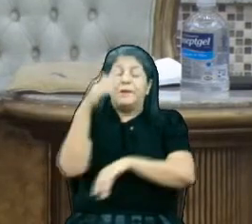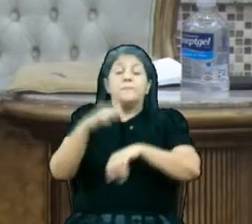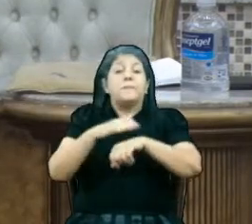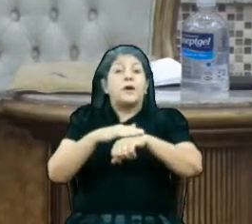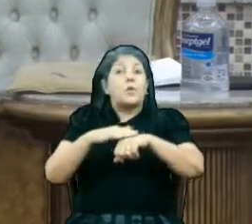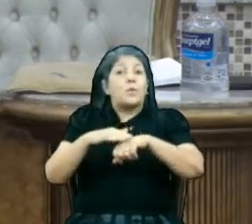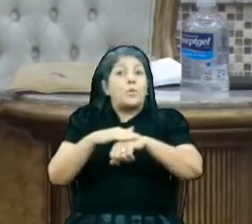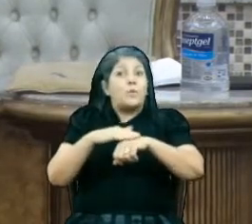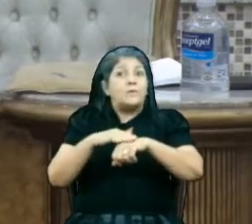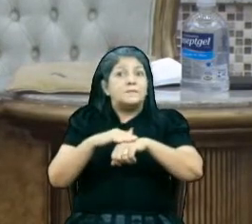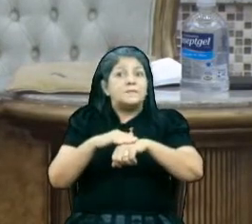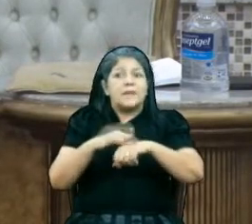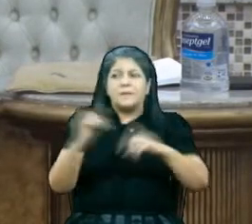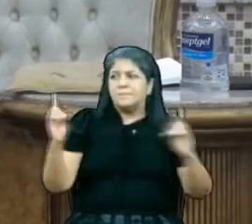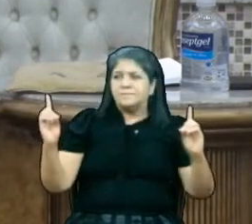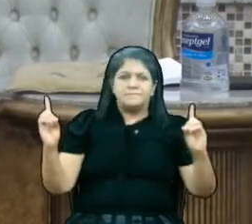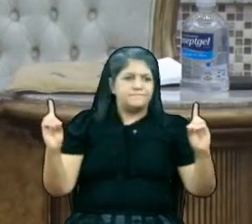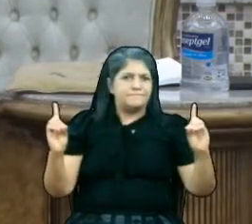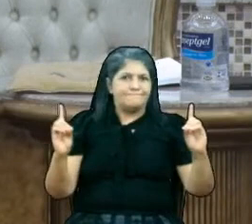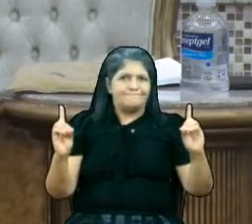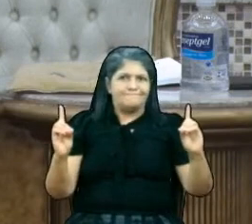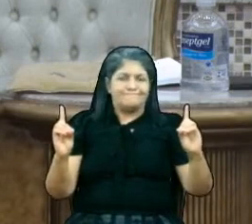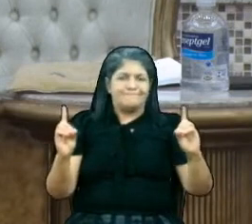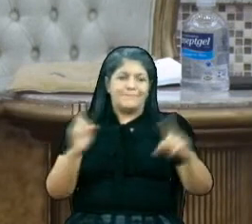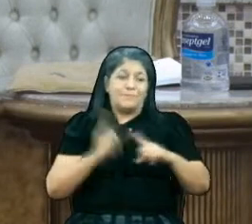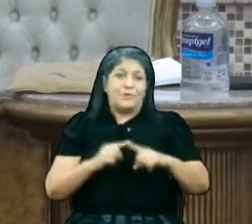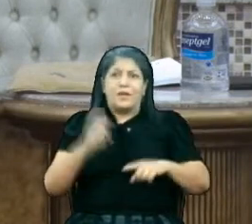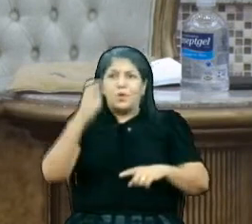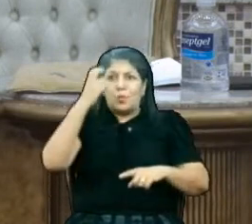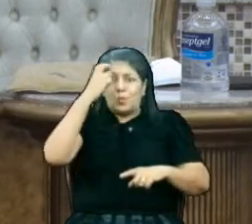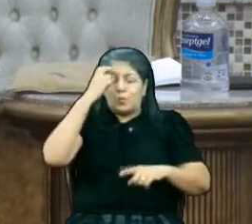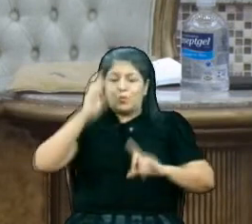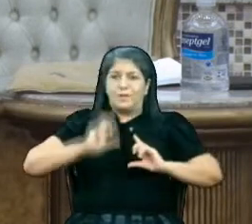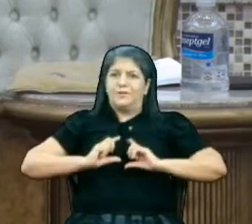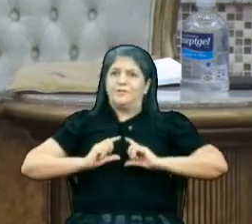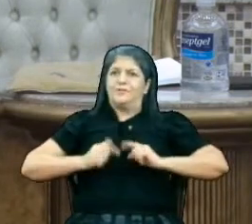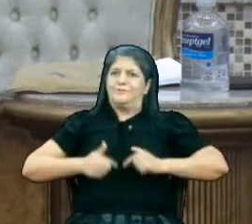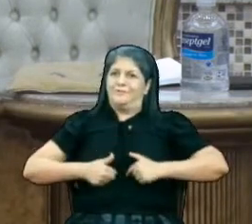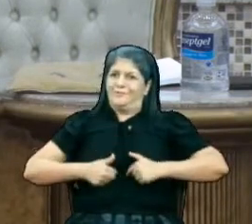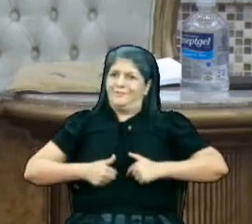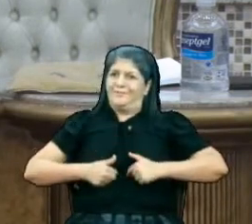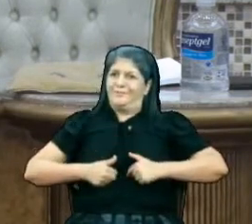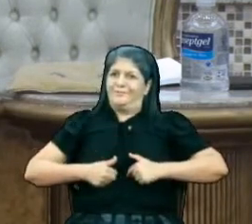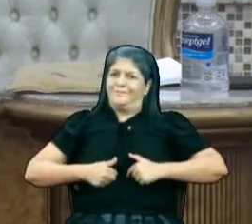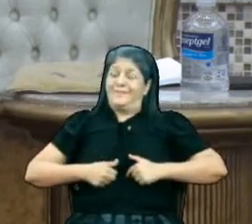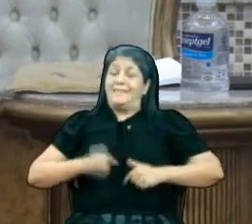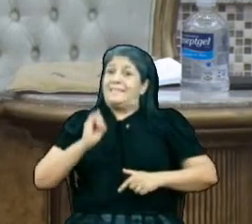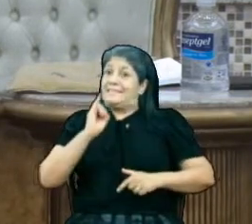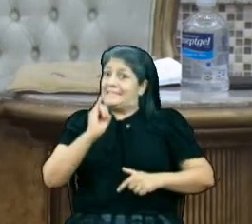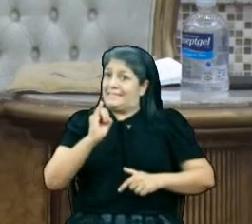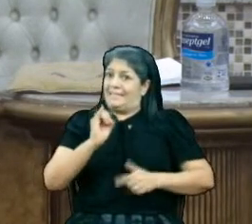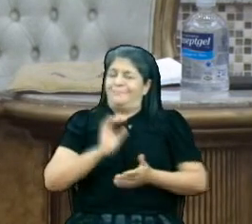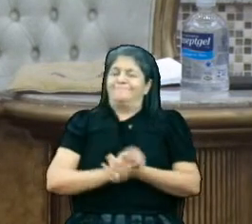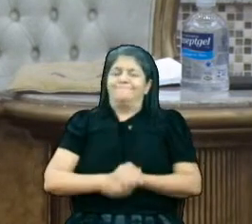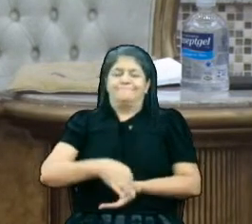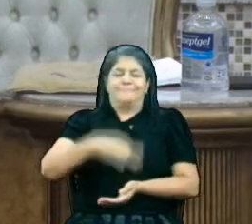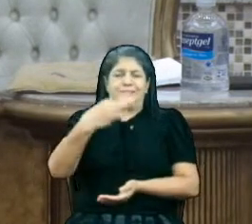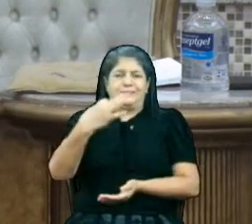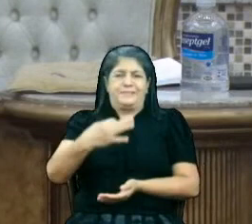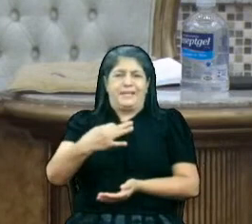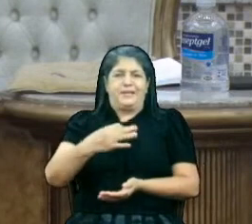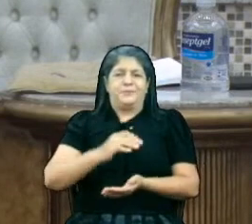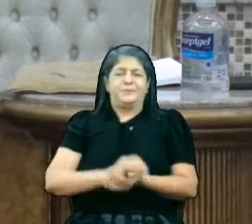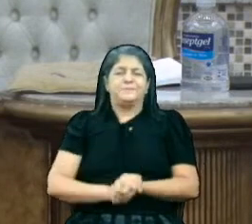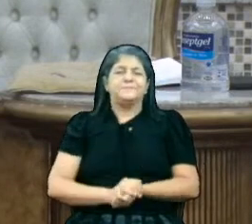conversar a moça com um rapaz judeu para ver se a coisa flui se a coisa flui a